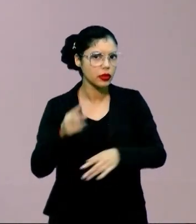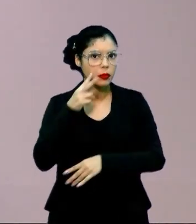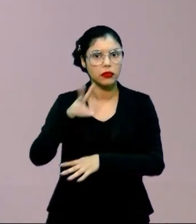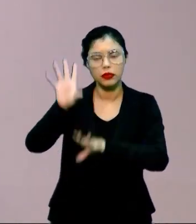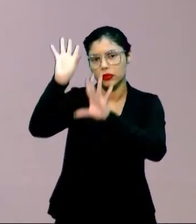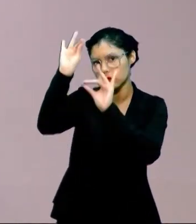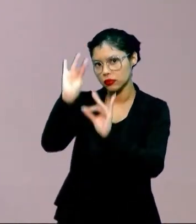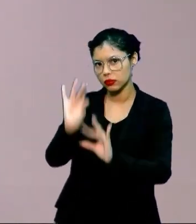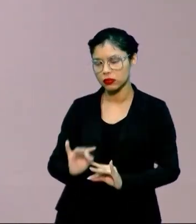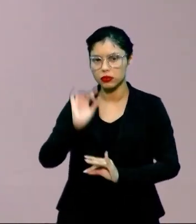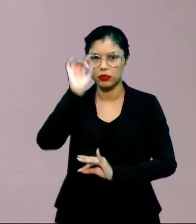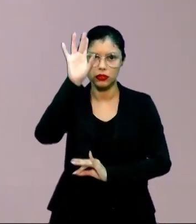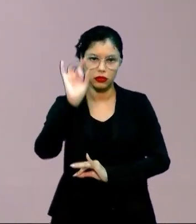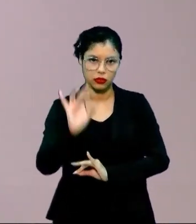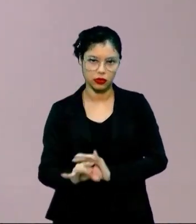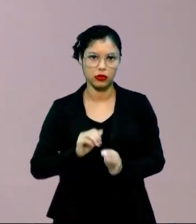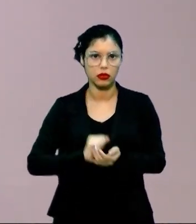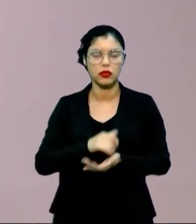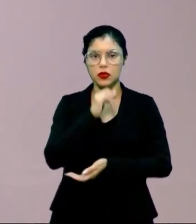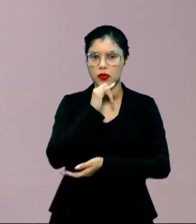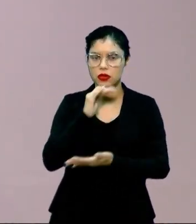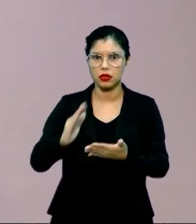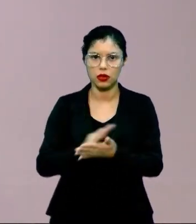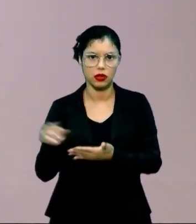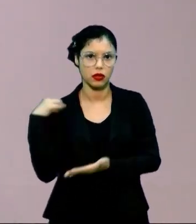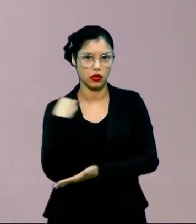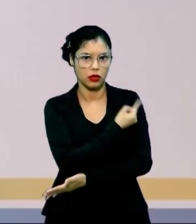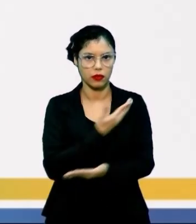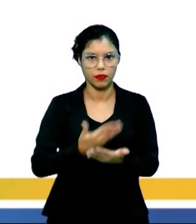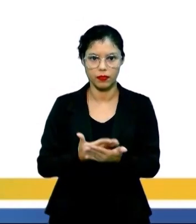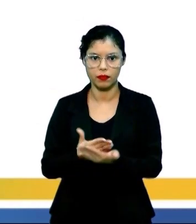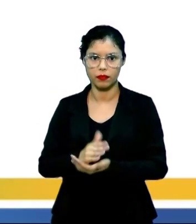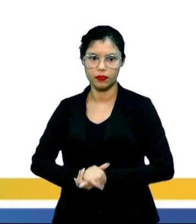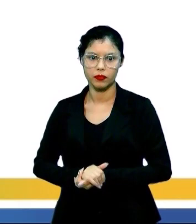ver detalhadamente cada um, trazendo alguns exemplos importantes para a nossa aula.